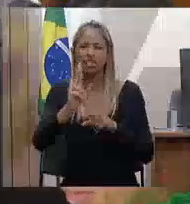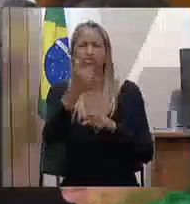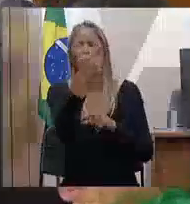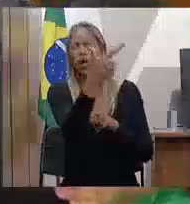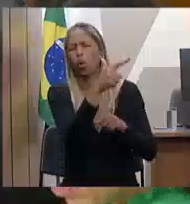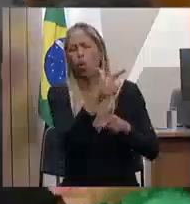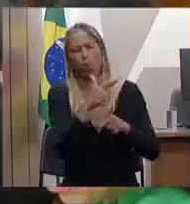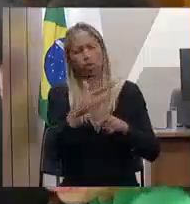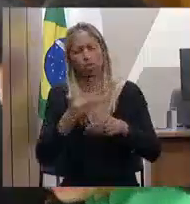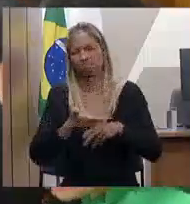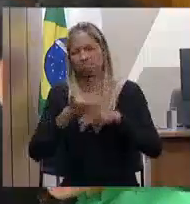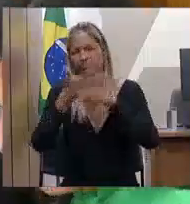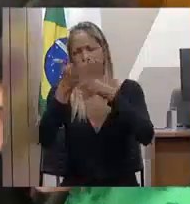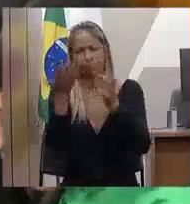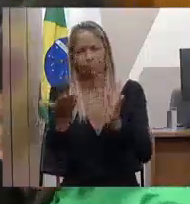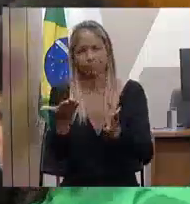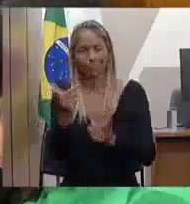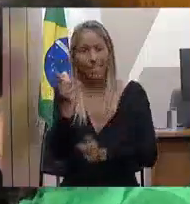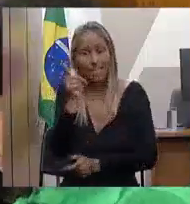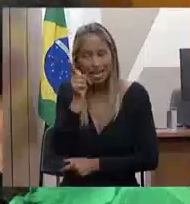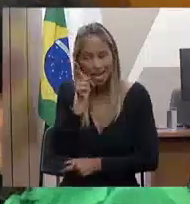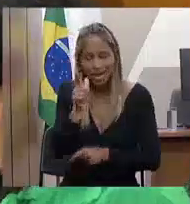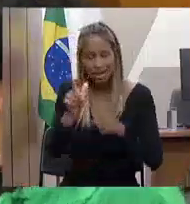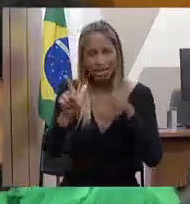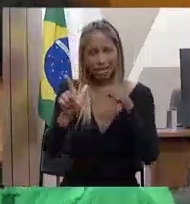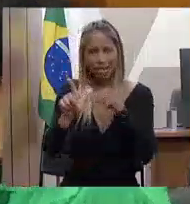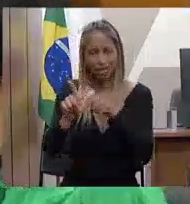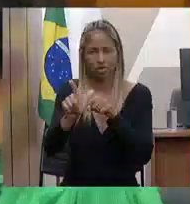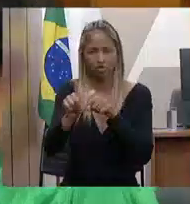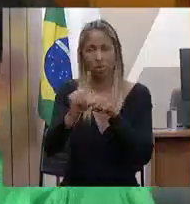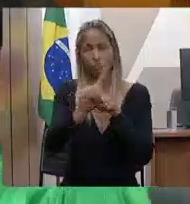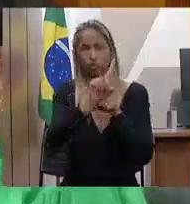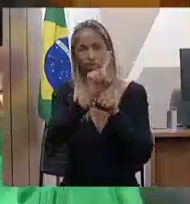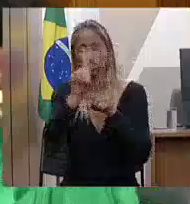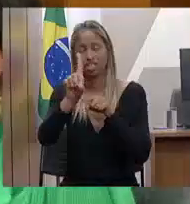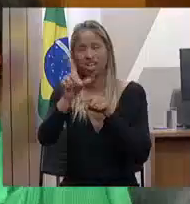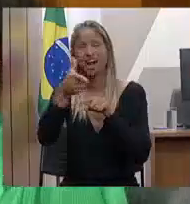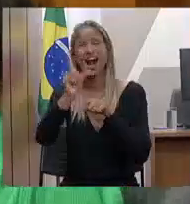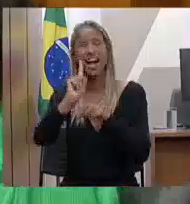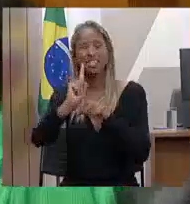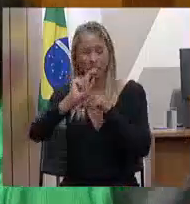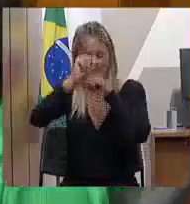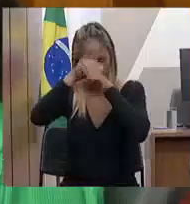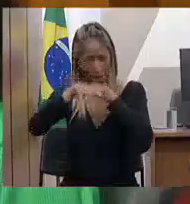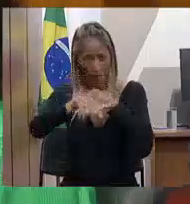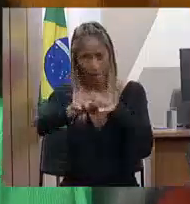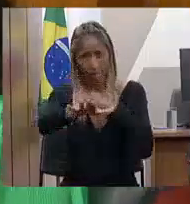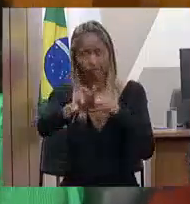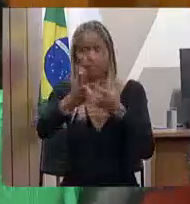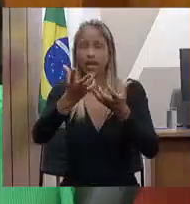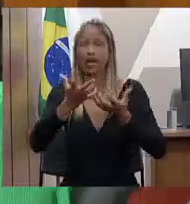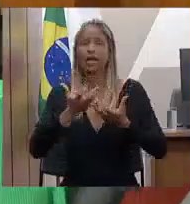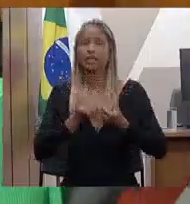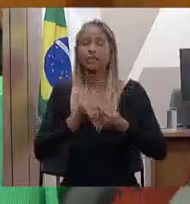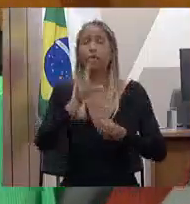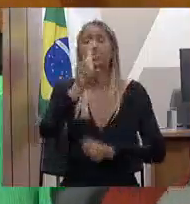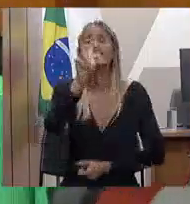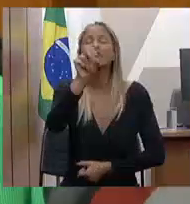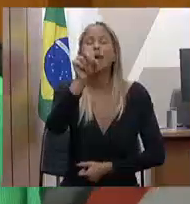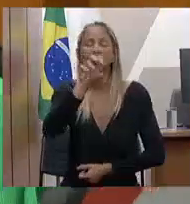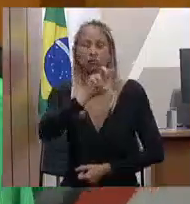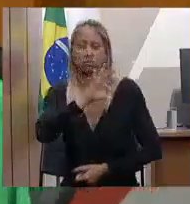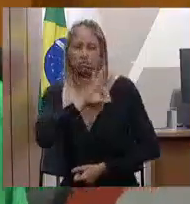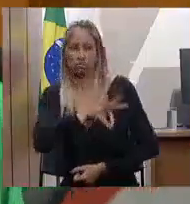aditivos ganha isso na um dia antes da barragem romper ele recebeu 50 salários